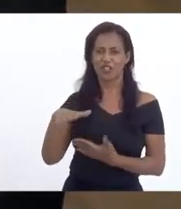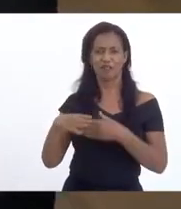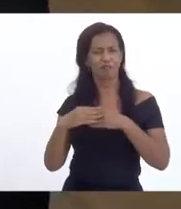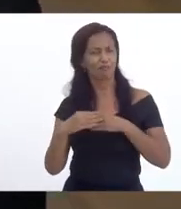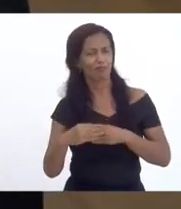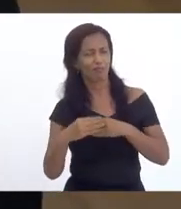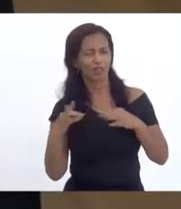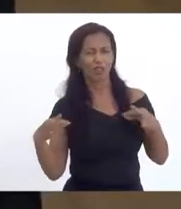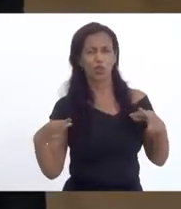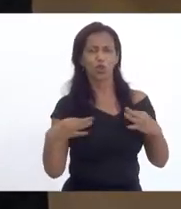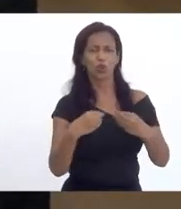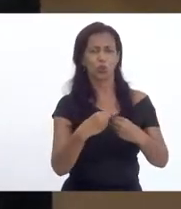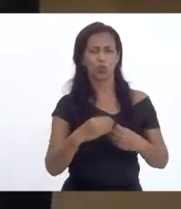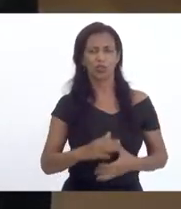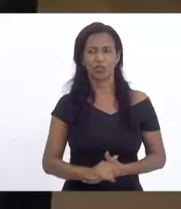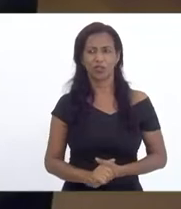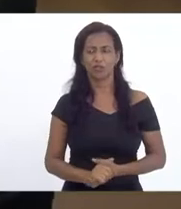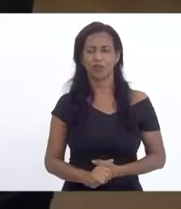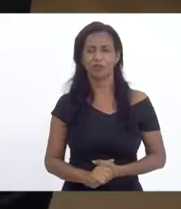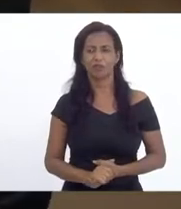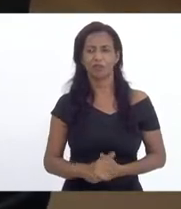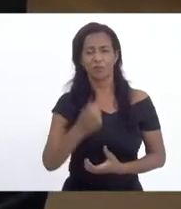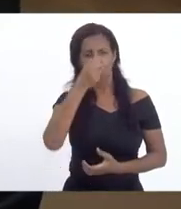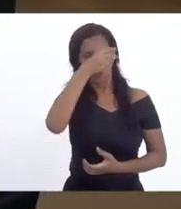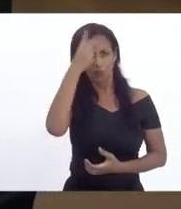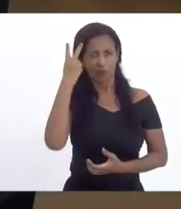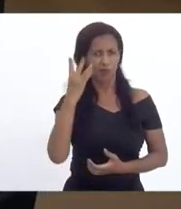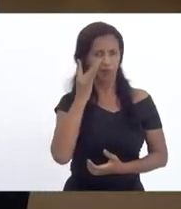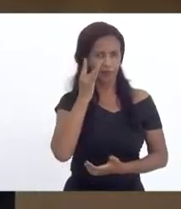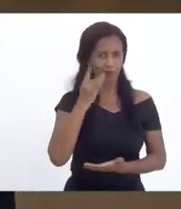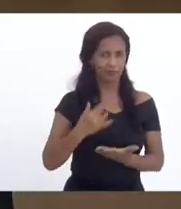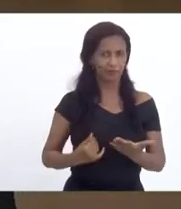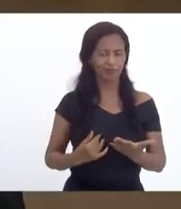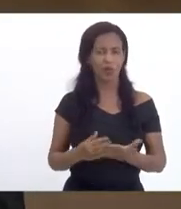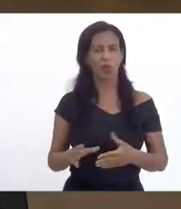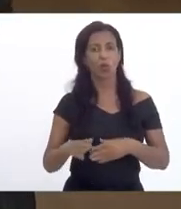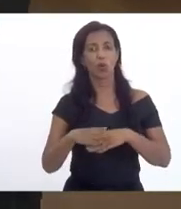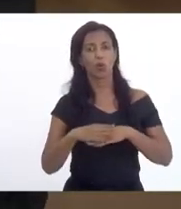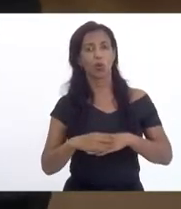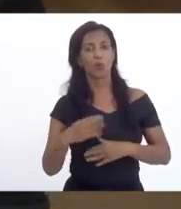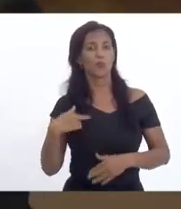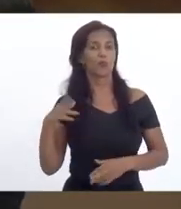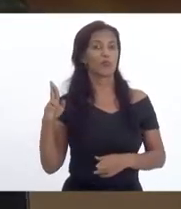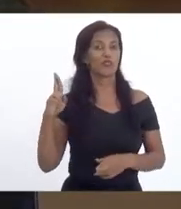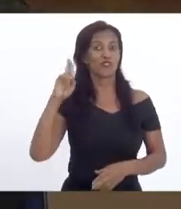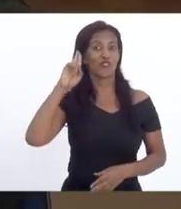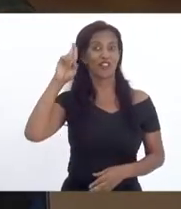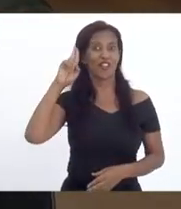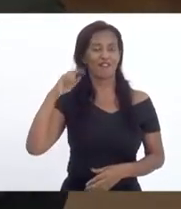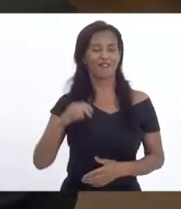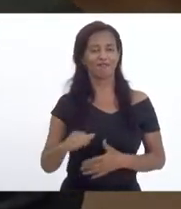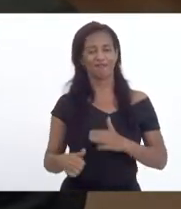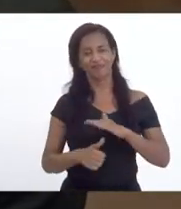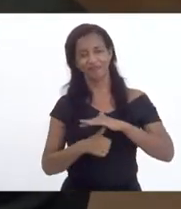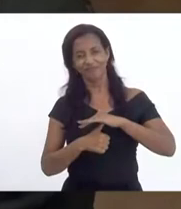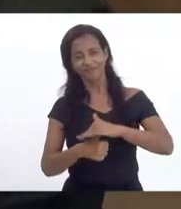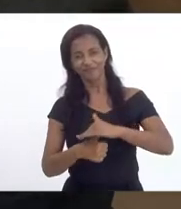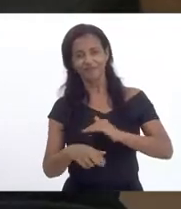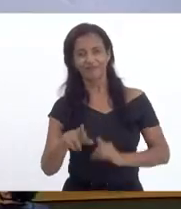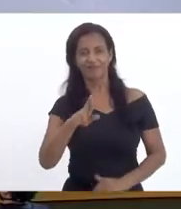cumprimentar todos os prefeitos aqui presentes, cumprimentar o meu chefe, o magnífico reitor